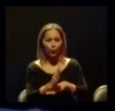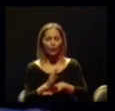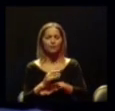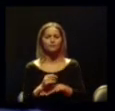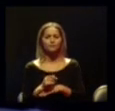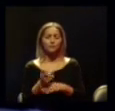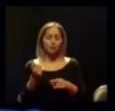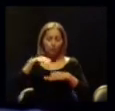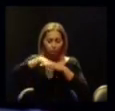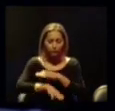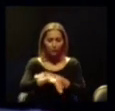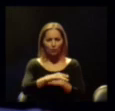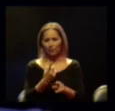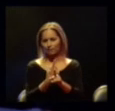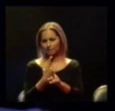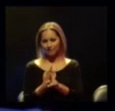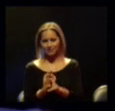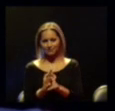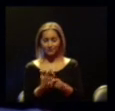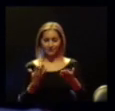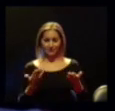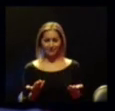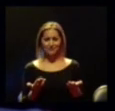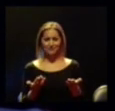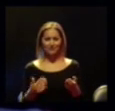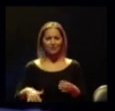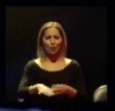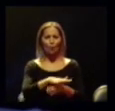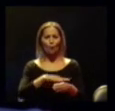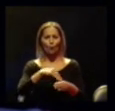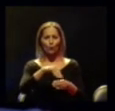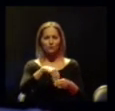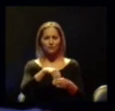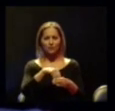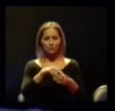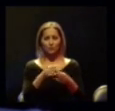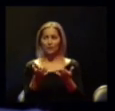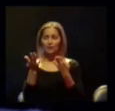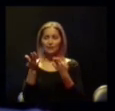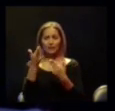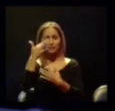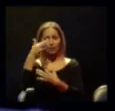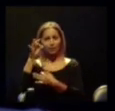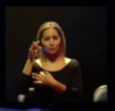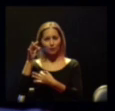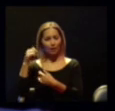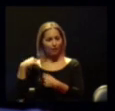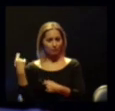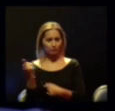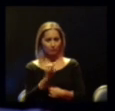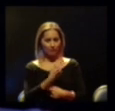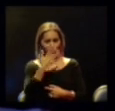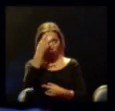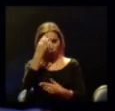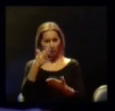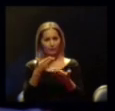mergulho, entre muitos outros. Este é o contexto em que, graças às condições naturais que temos para oferecer,